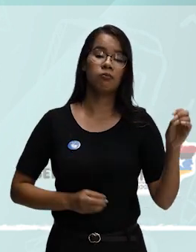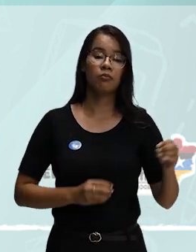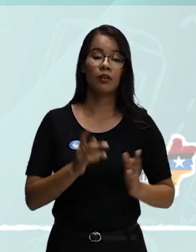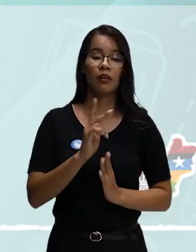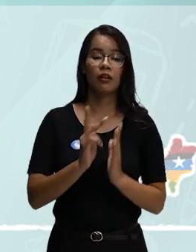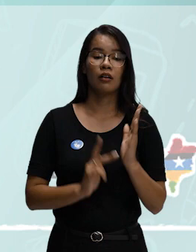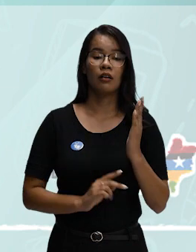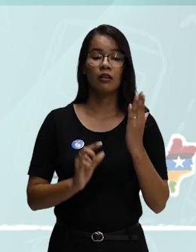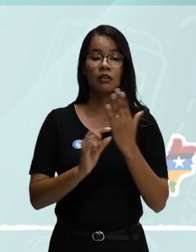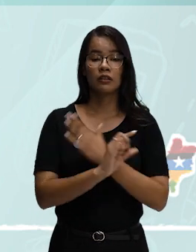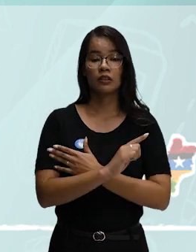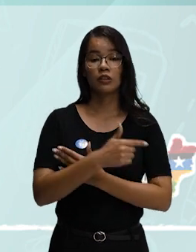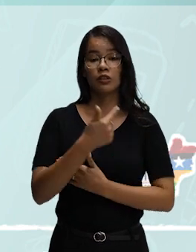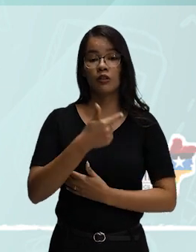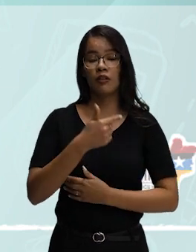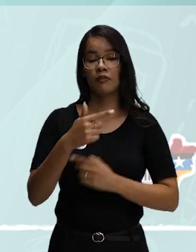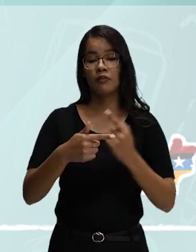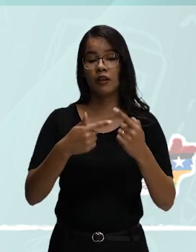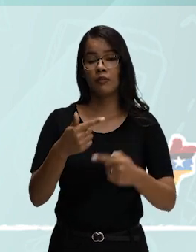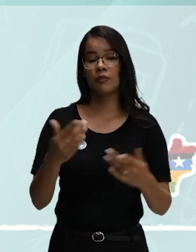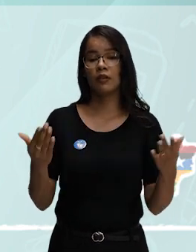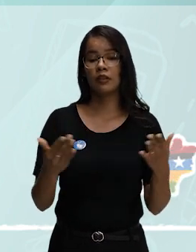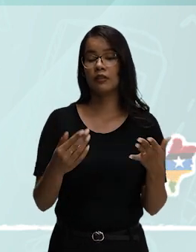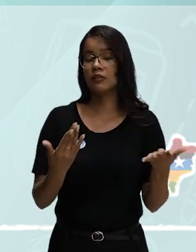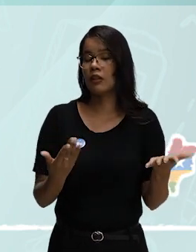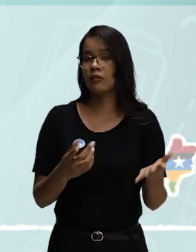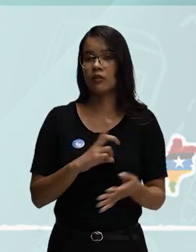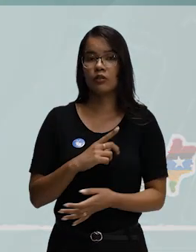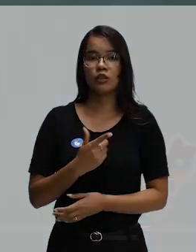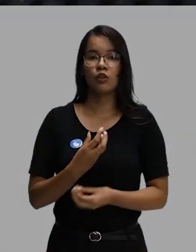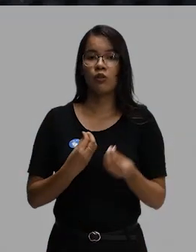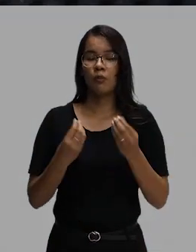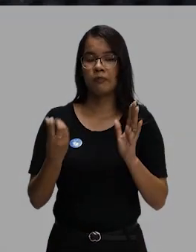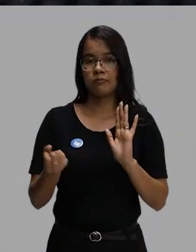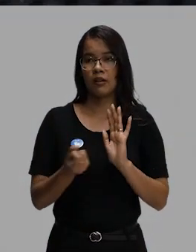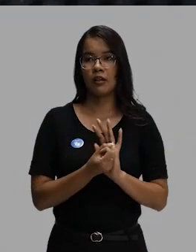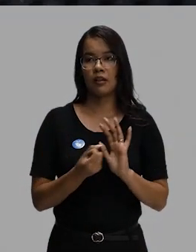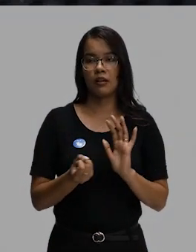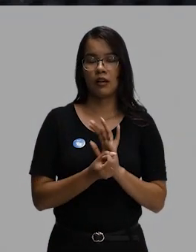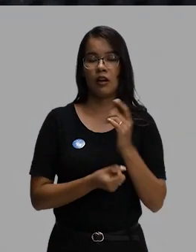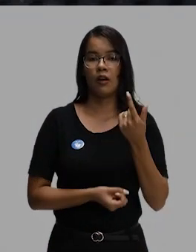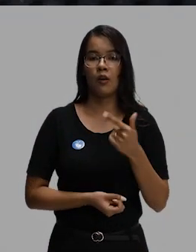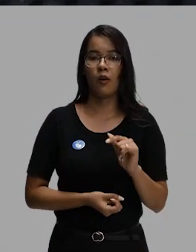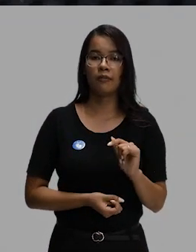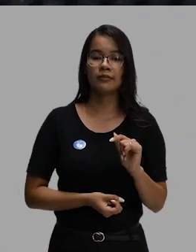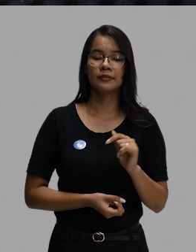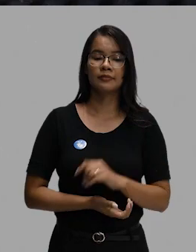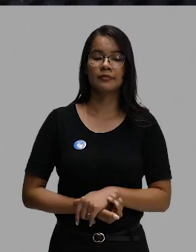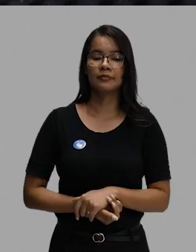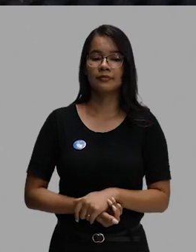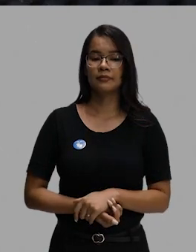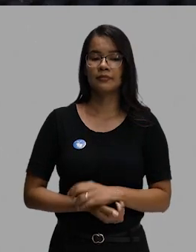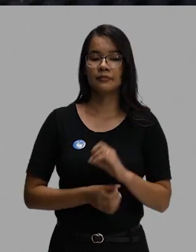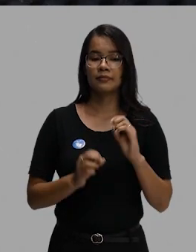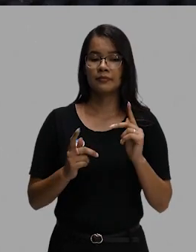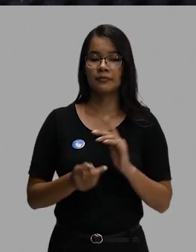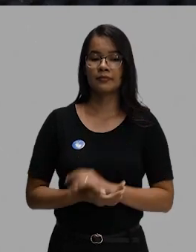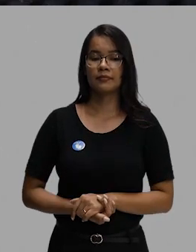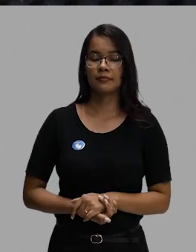vai de 1930 a 1945, certo? Então, aqui não tinha como eu marcar outra alternativa, tá